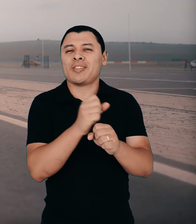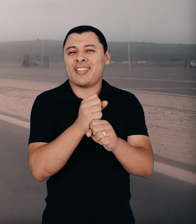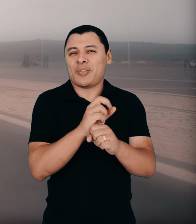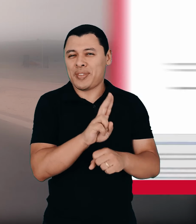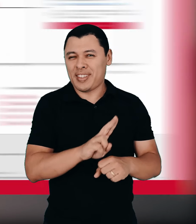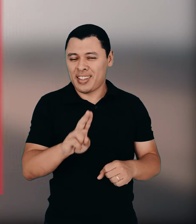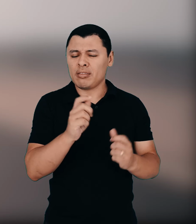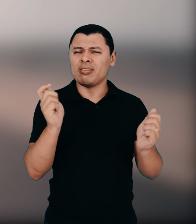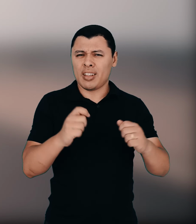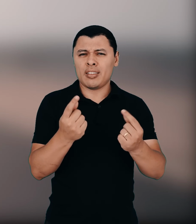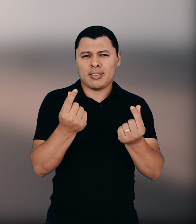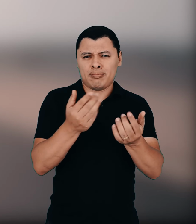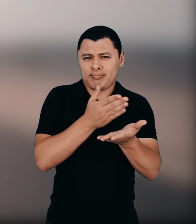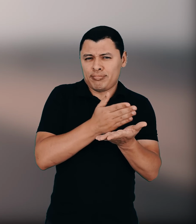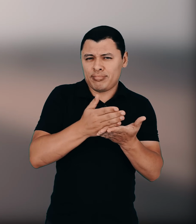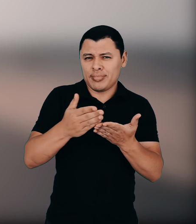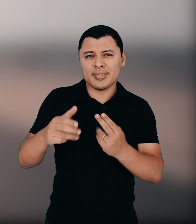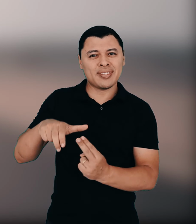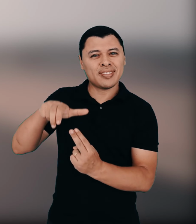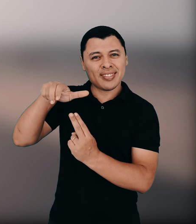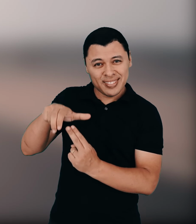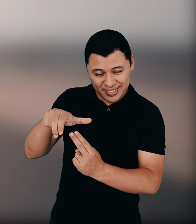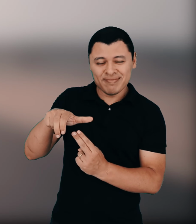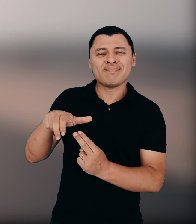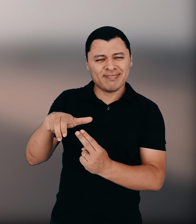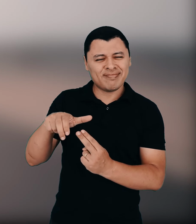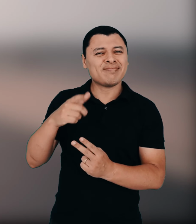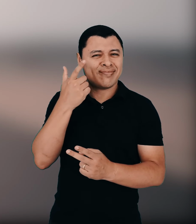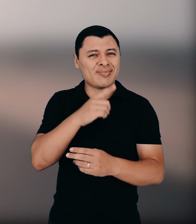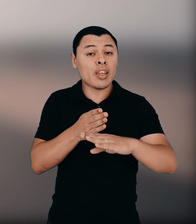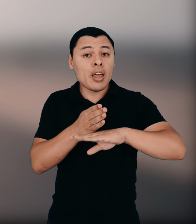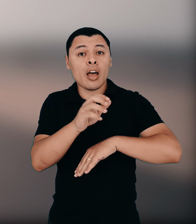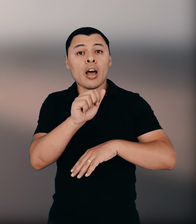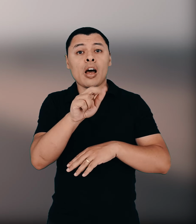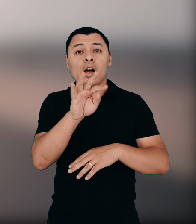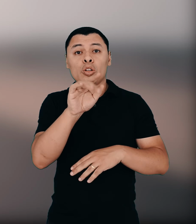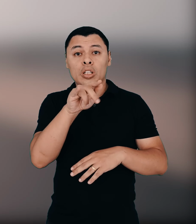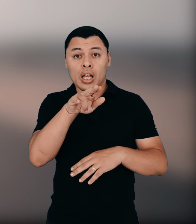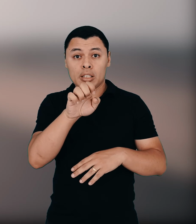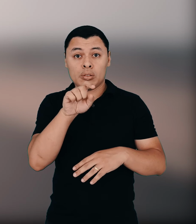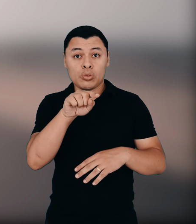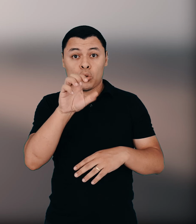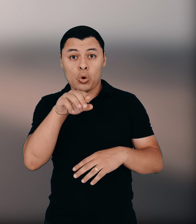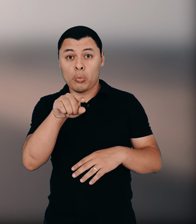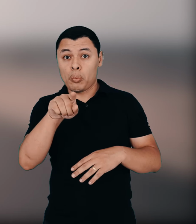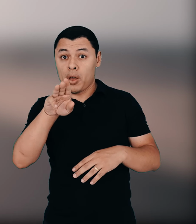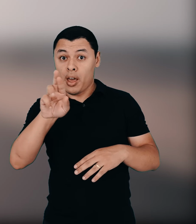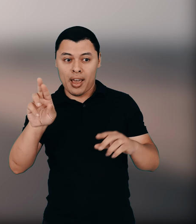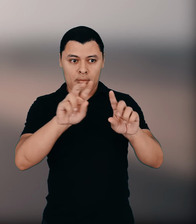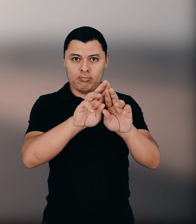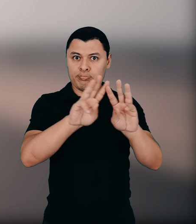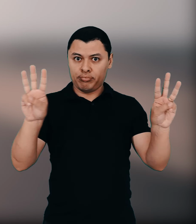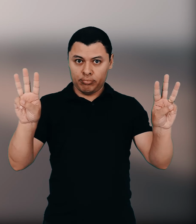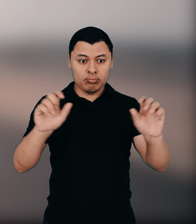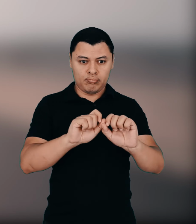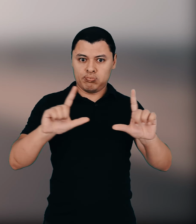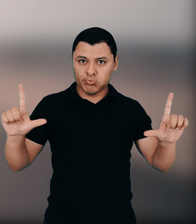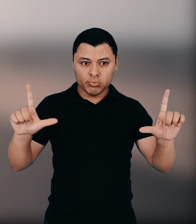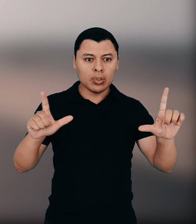uso, você consegue financiar com muita facilidade pelo Bradesco Financiamentos em autoline.com.br. Entrando lá no site, só clicar em